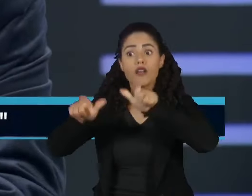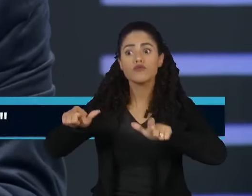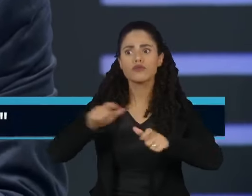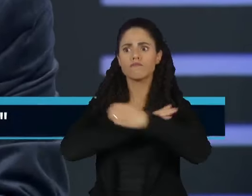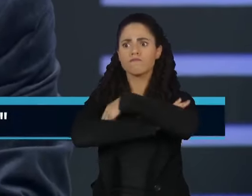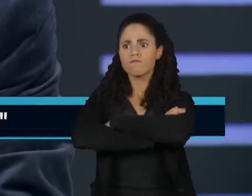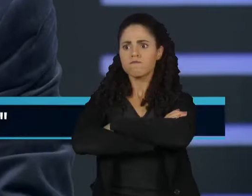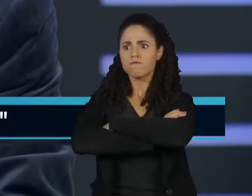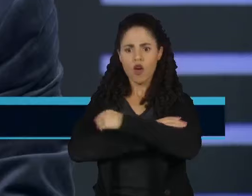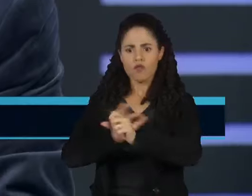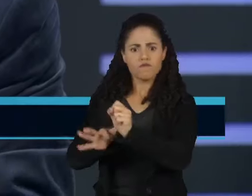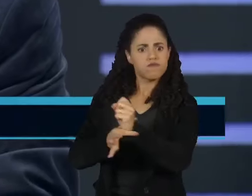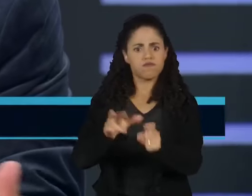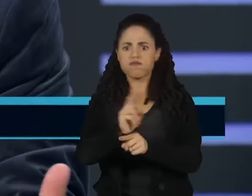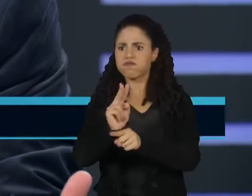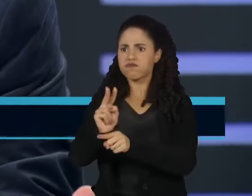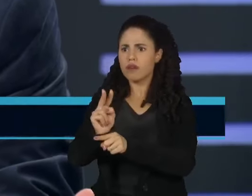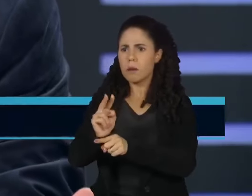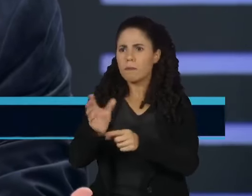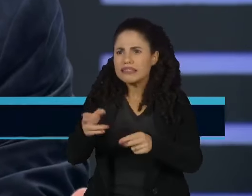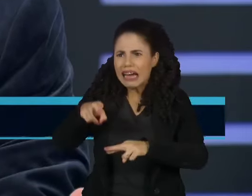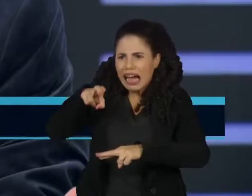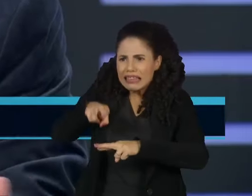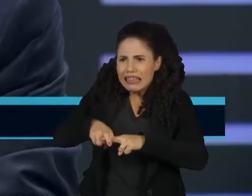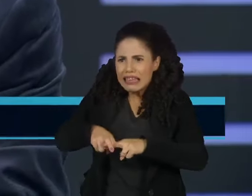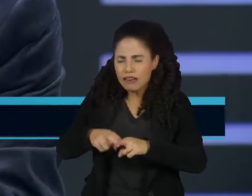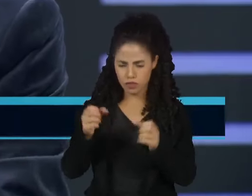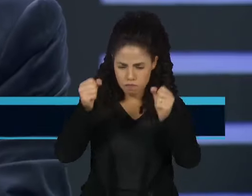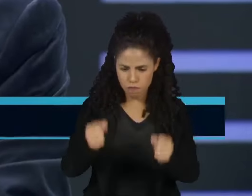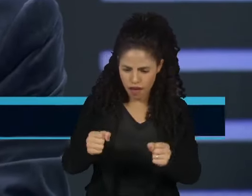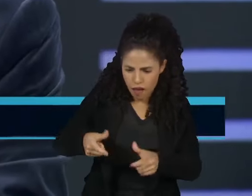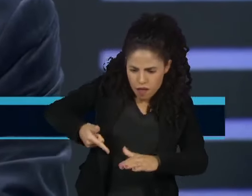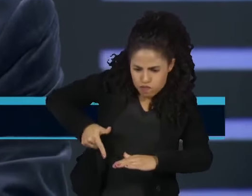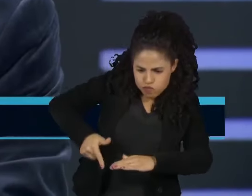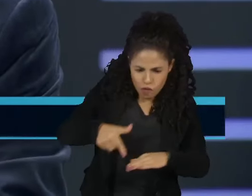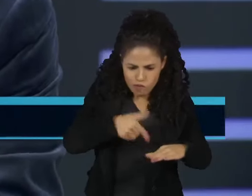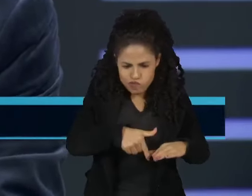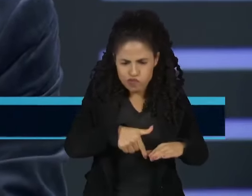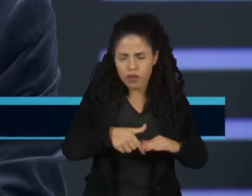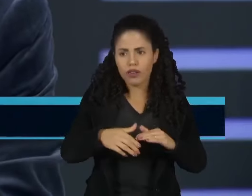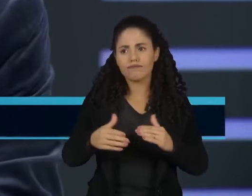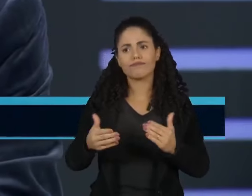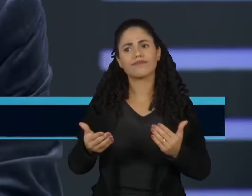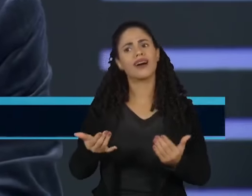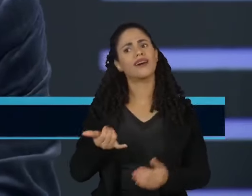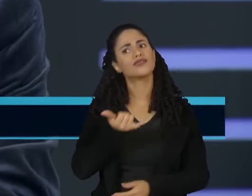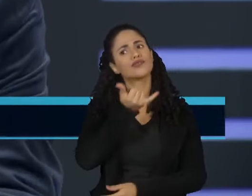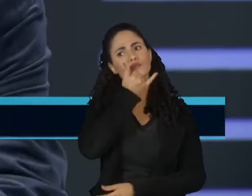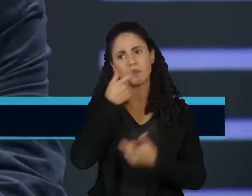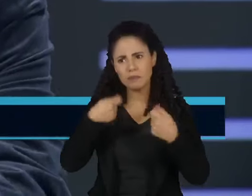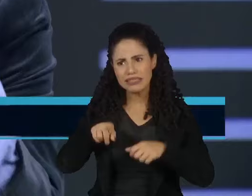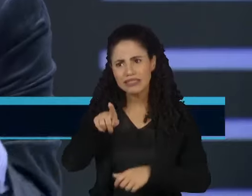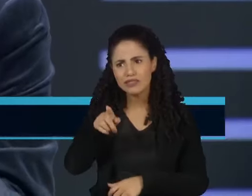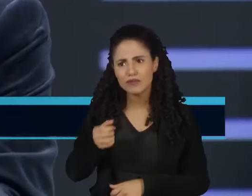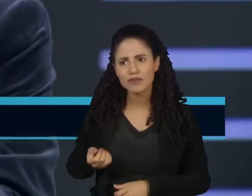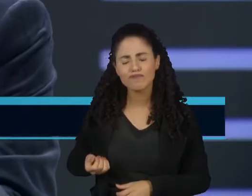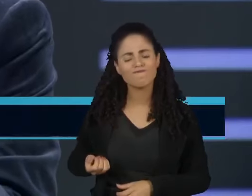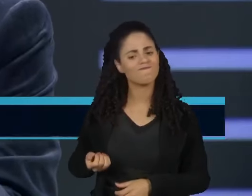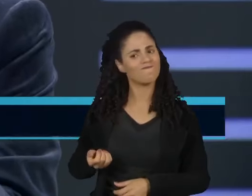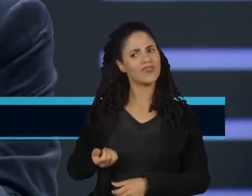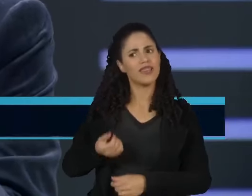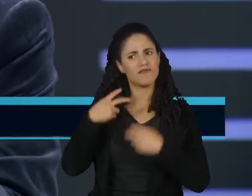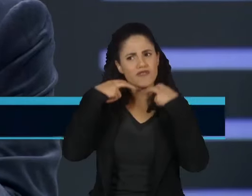você parafusar a cadeira, eu acho que isso daí... Olha, no Brasil... Até o impossível acontece, como existia no Cruzeiro